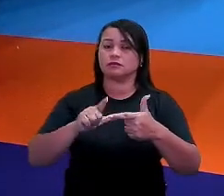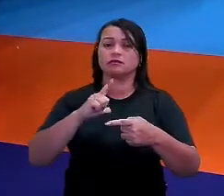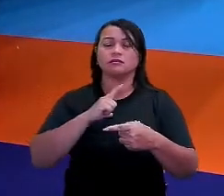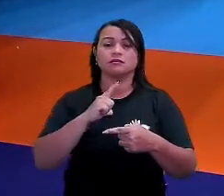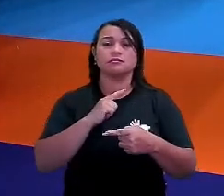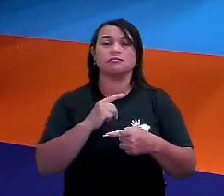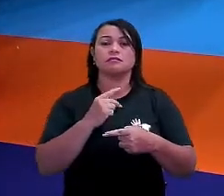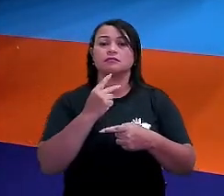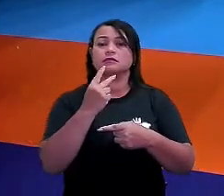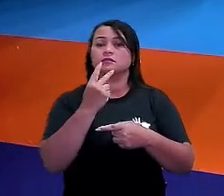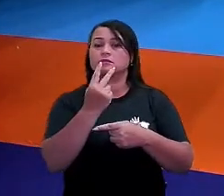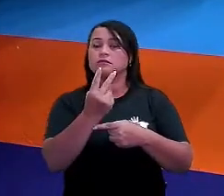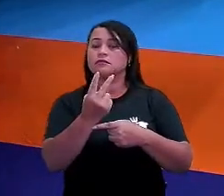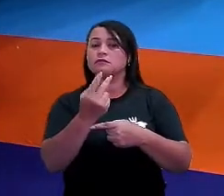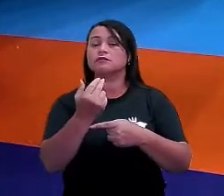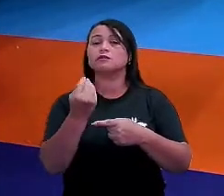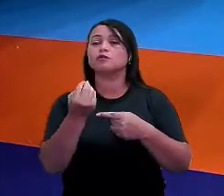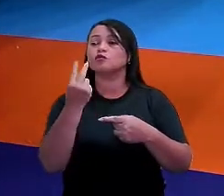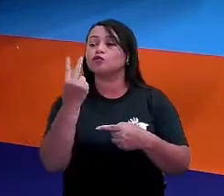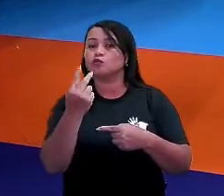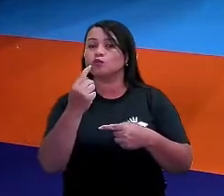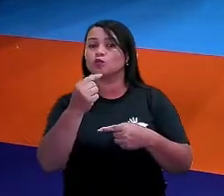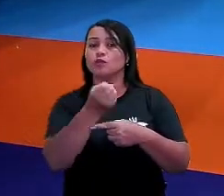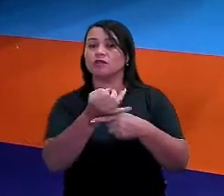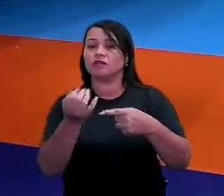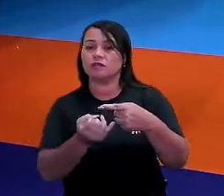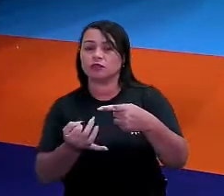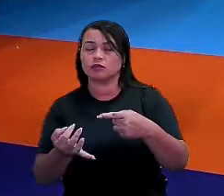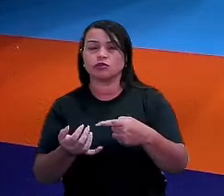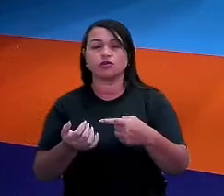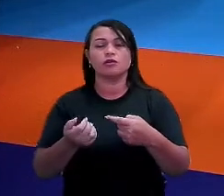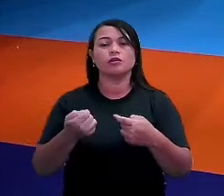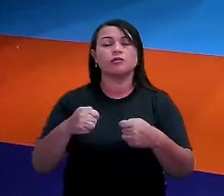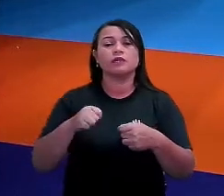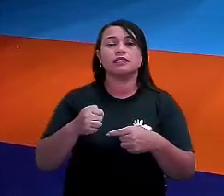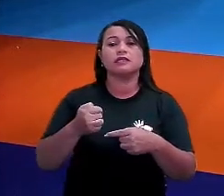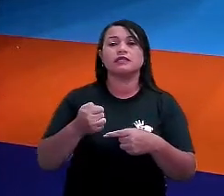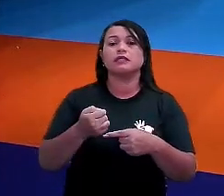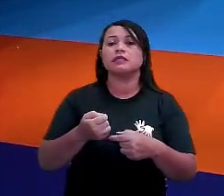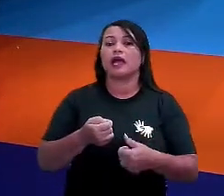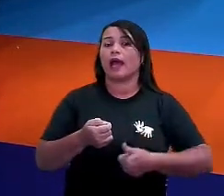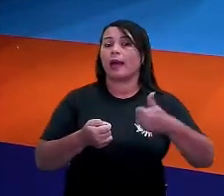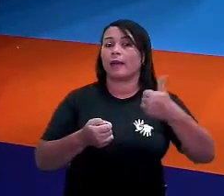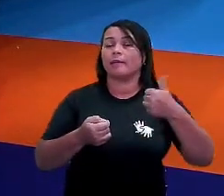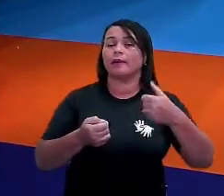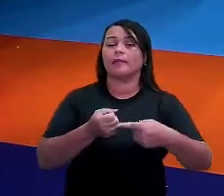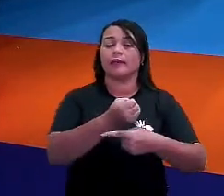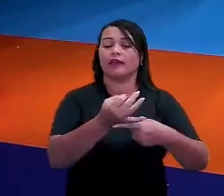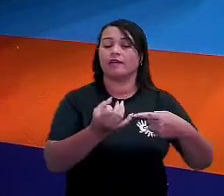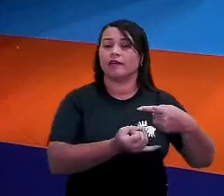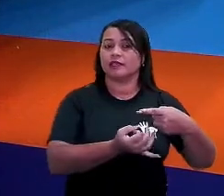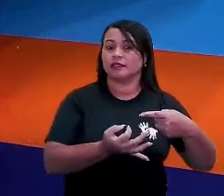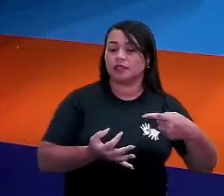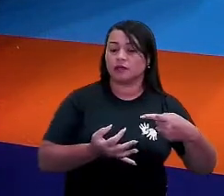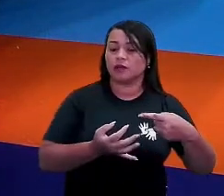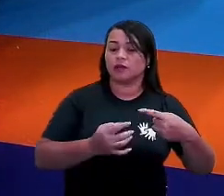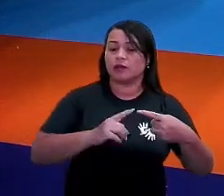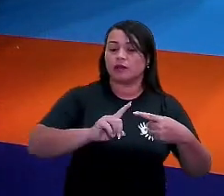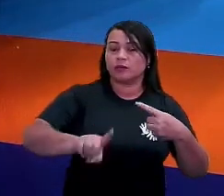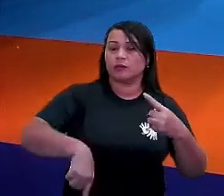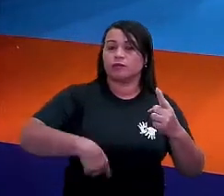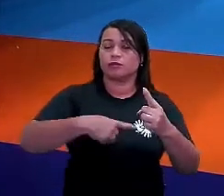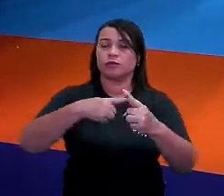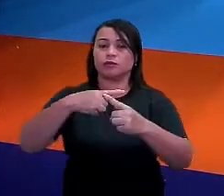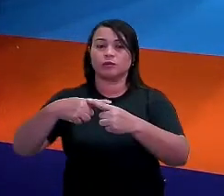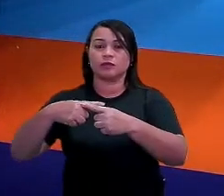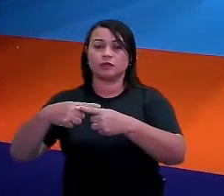frações, devemos conservar, manter a primeira fração e multiplicá-la pelo inverso